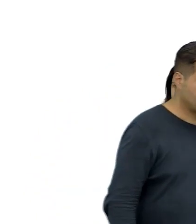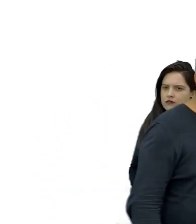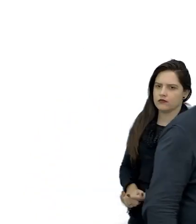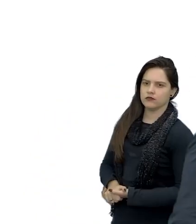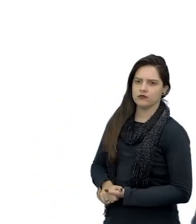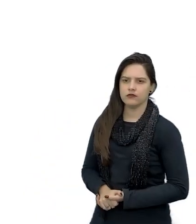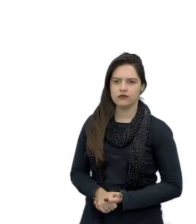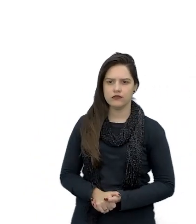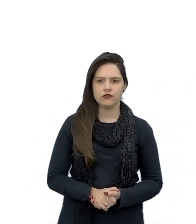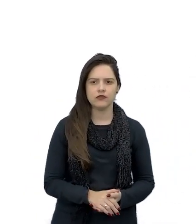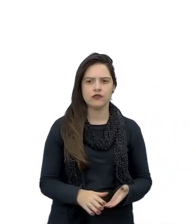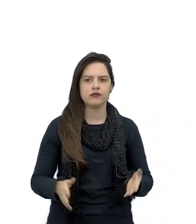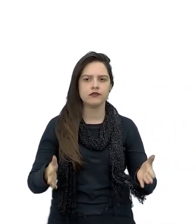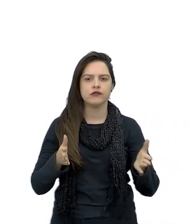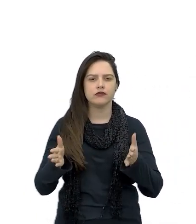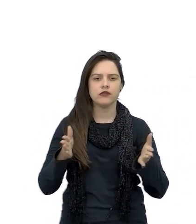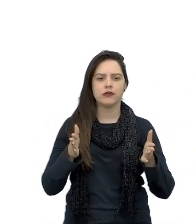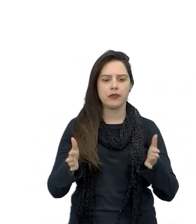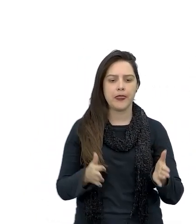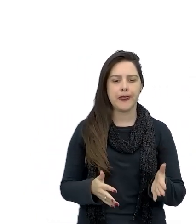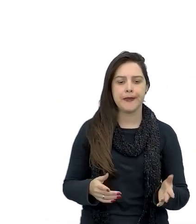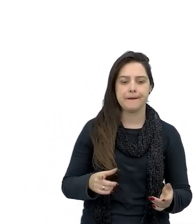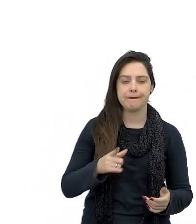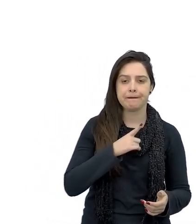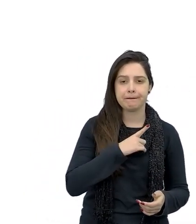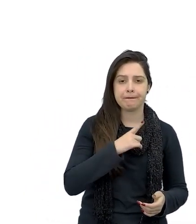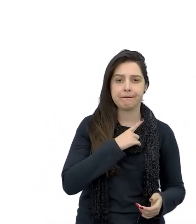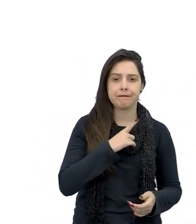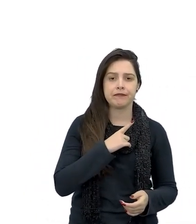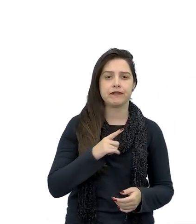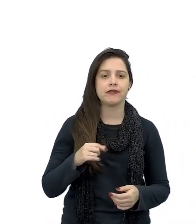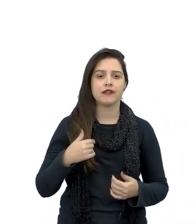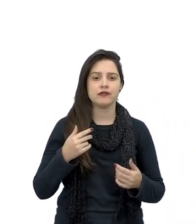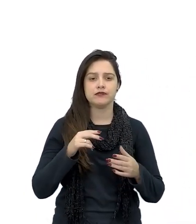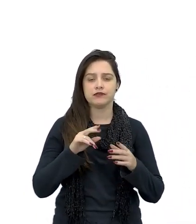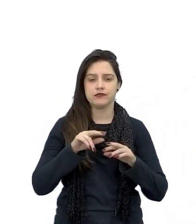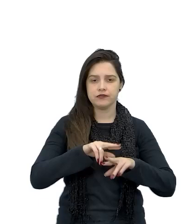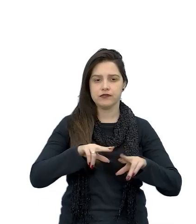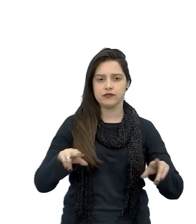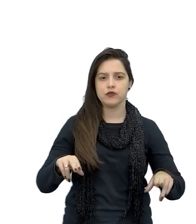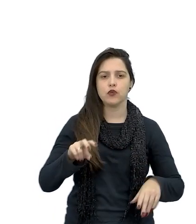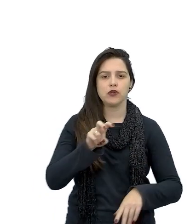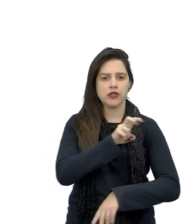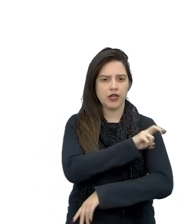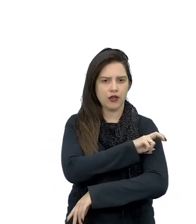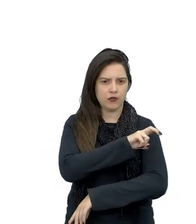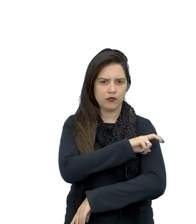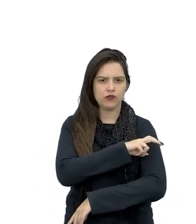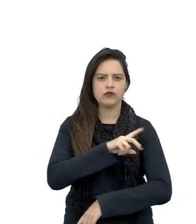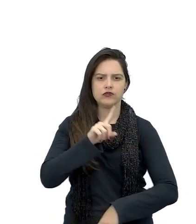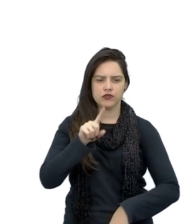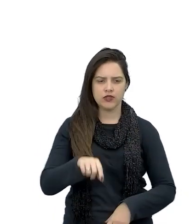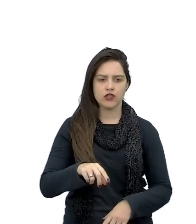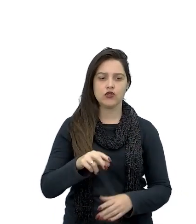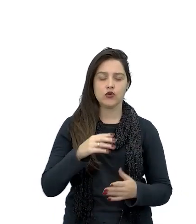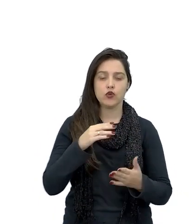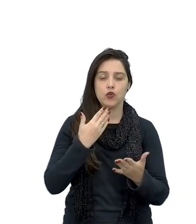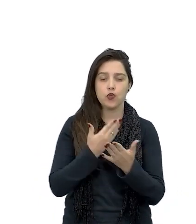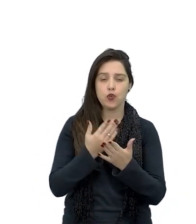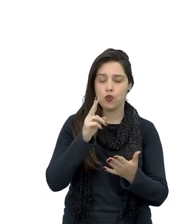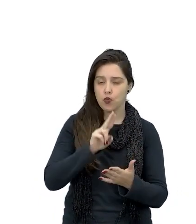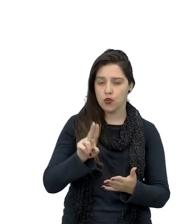foco nas convenções da escrita, que ela é do 3º ao 5º ano, que é a habilidade